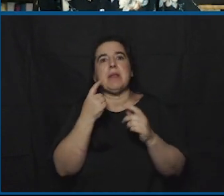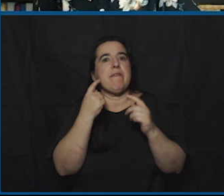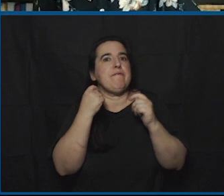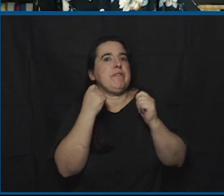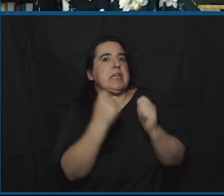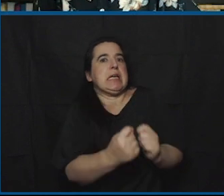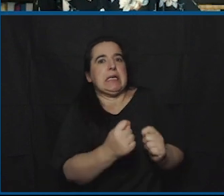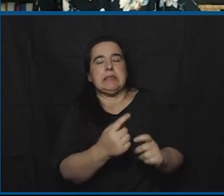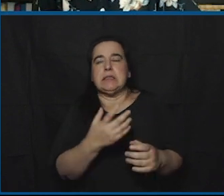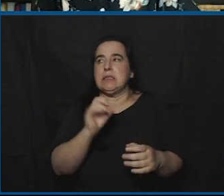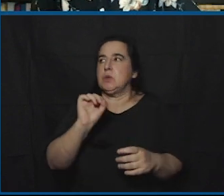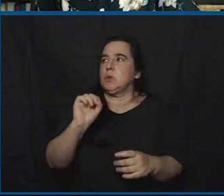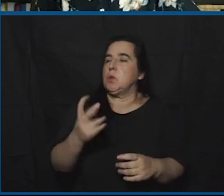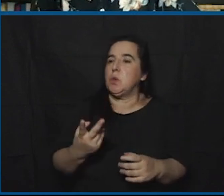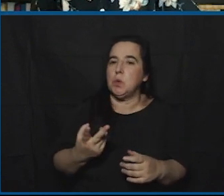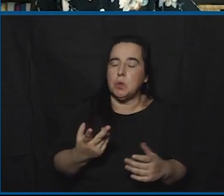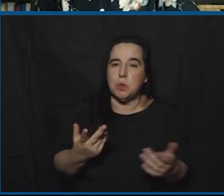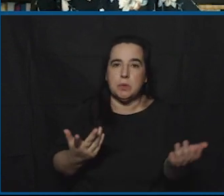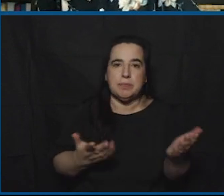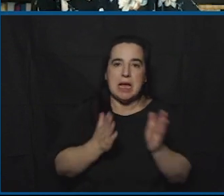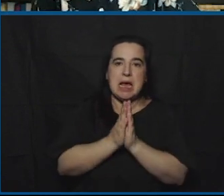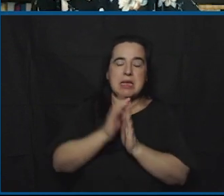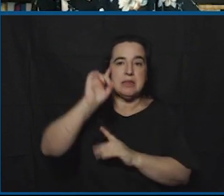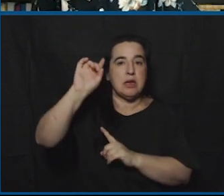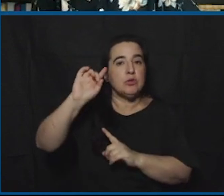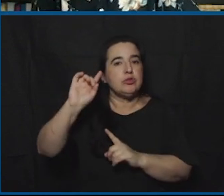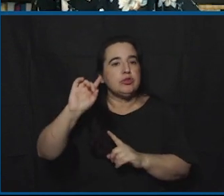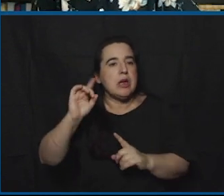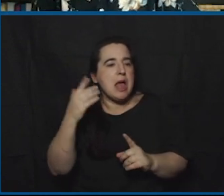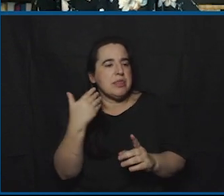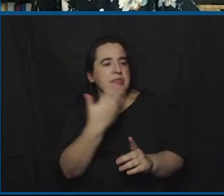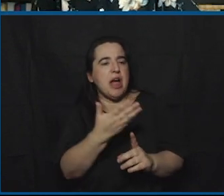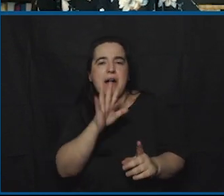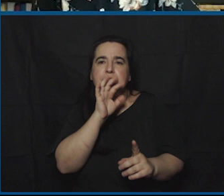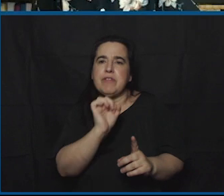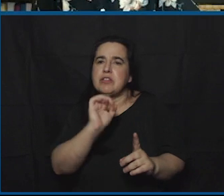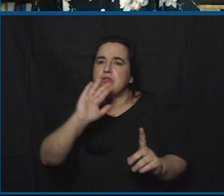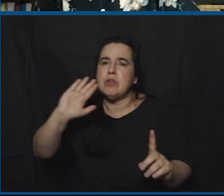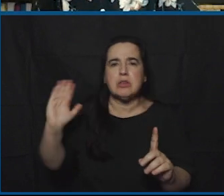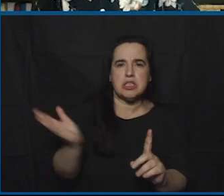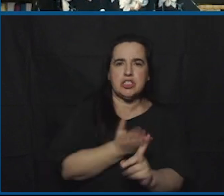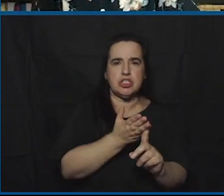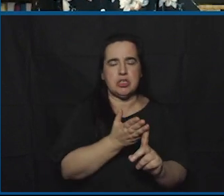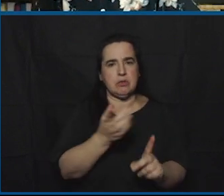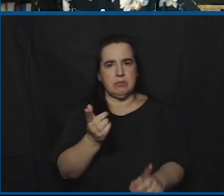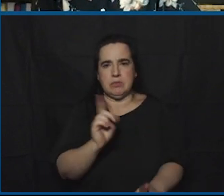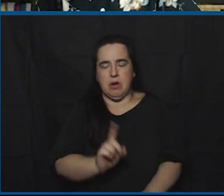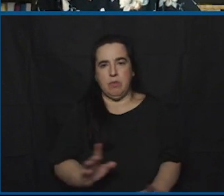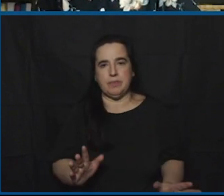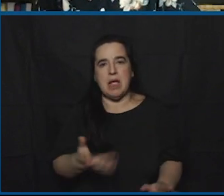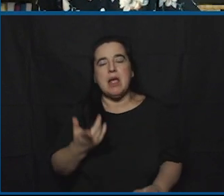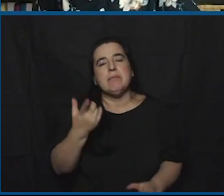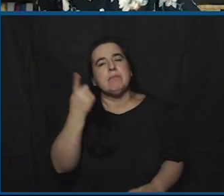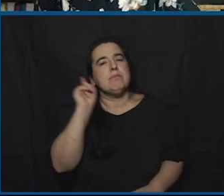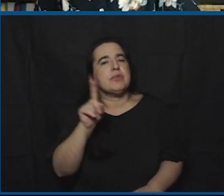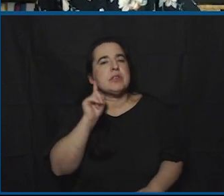a uma questão que Deus coloca sobre os seus filhos como um castigo. É importante reconhecermos